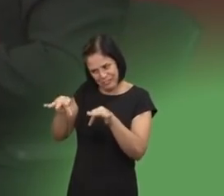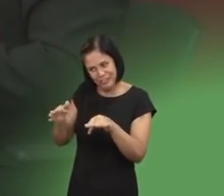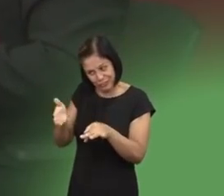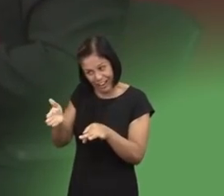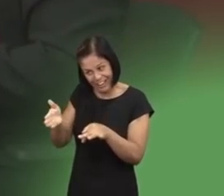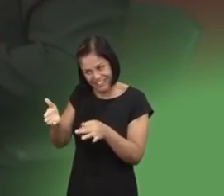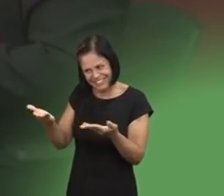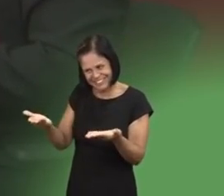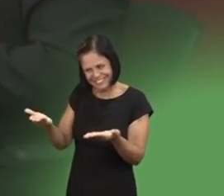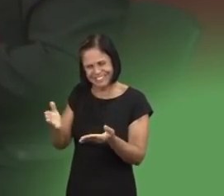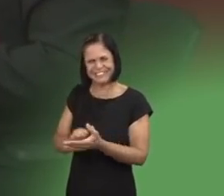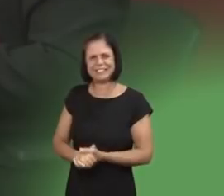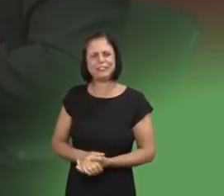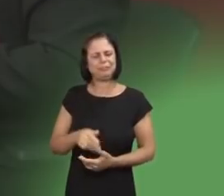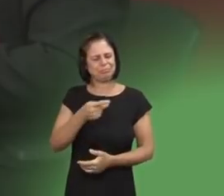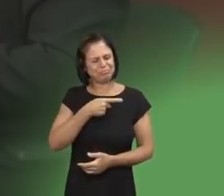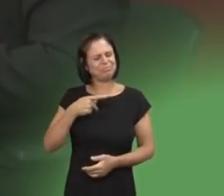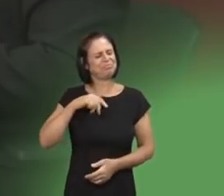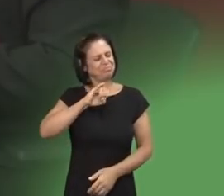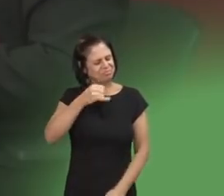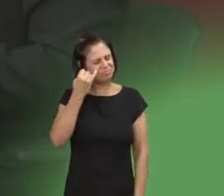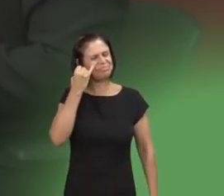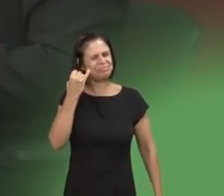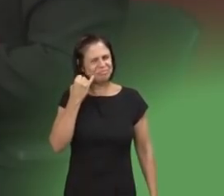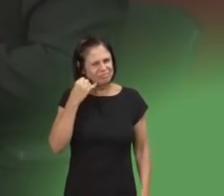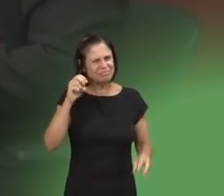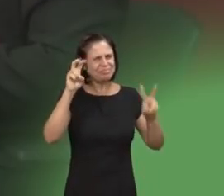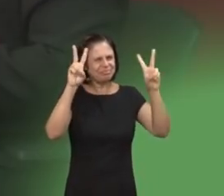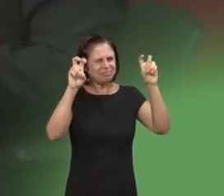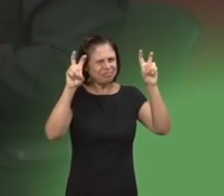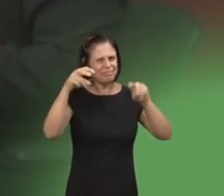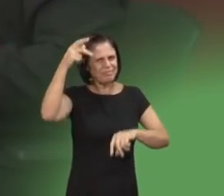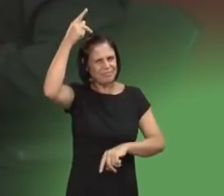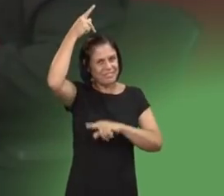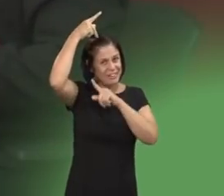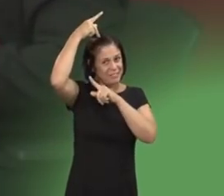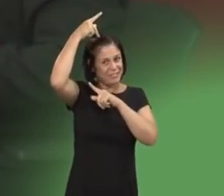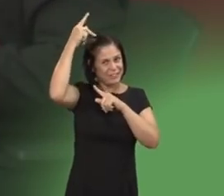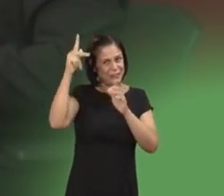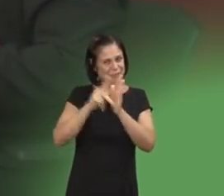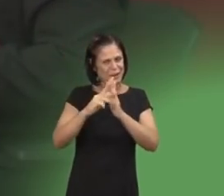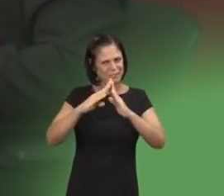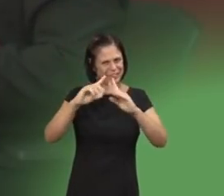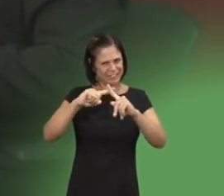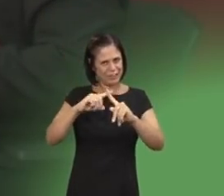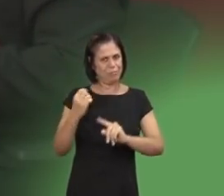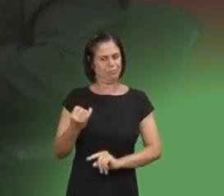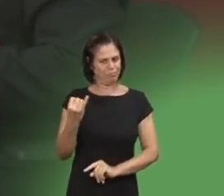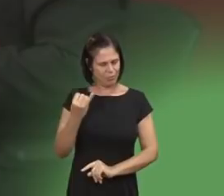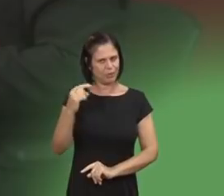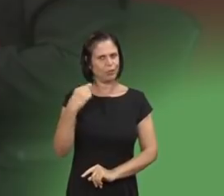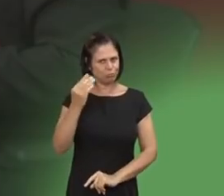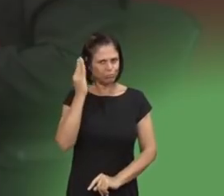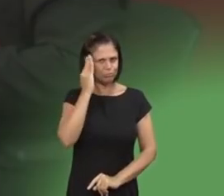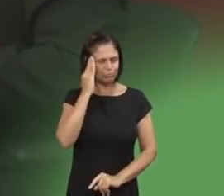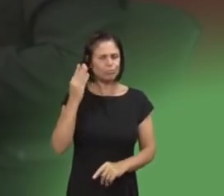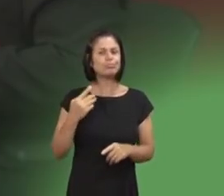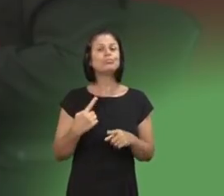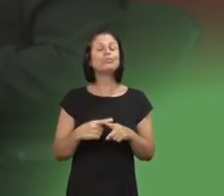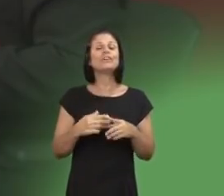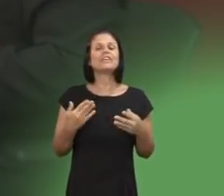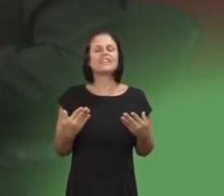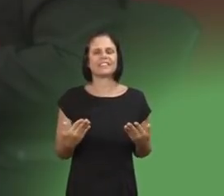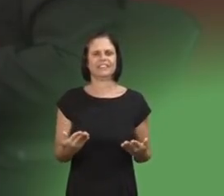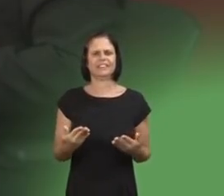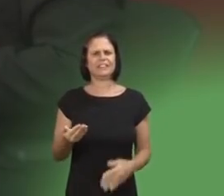fim? Pastor Josias, essa expressão realmente, o Pentecostes da igreja, ela é muito importante ser entendida